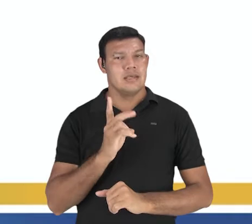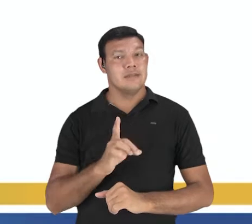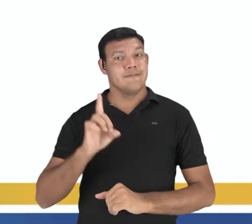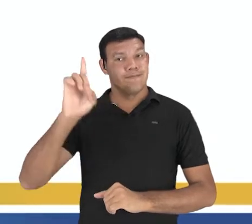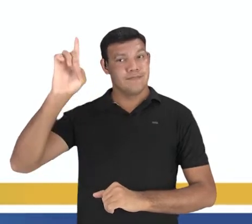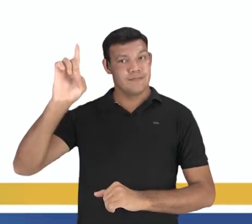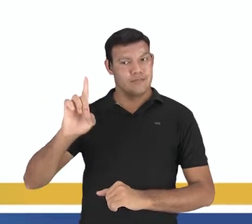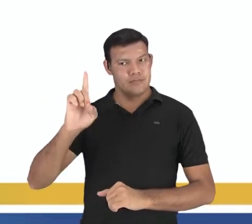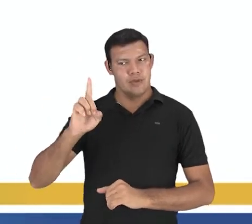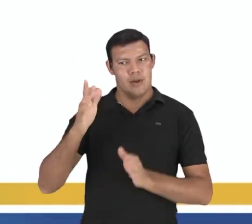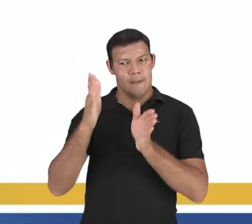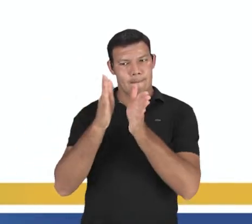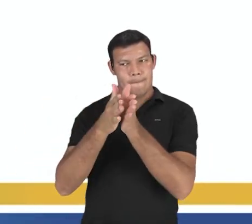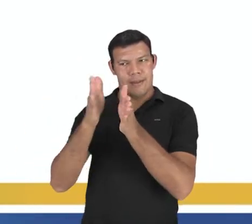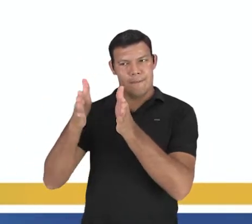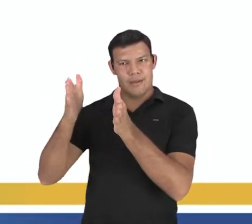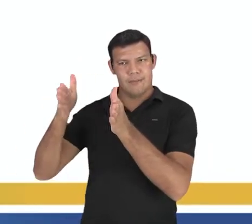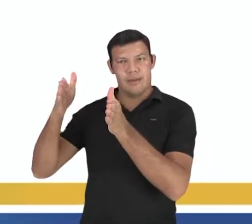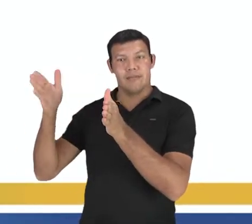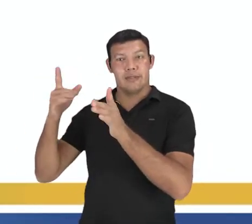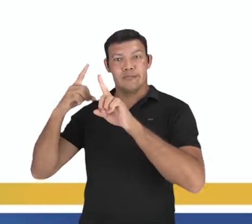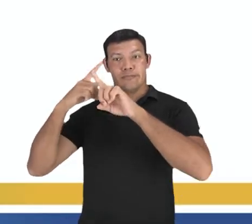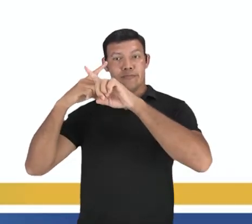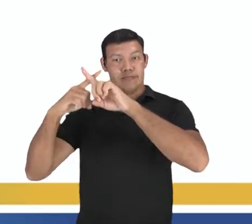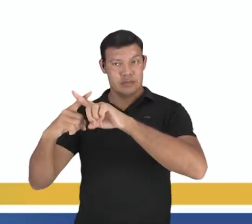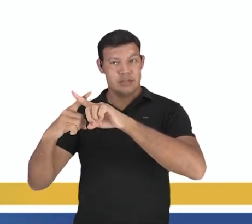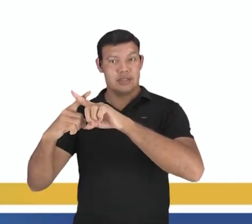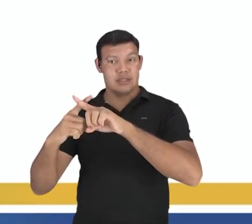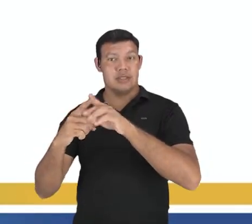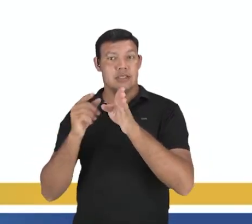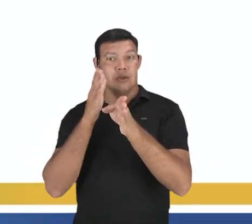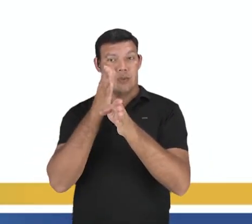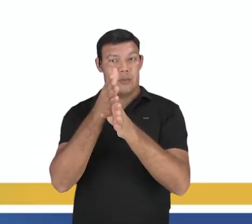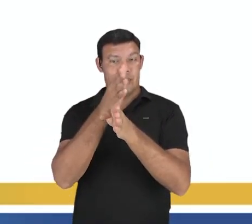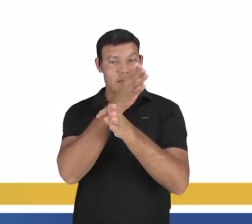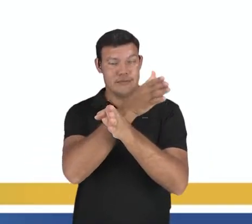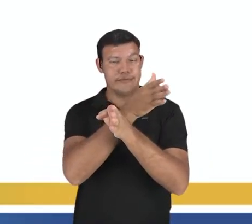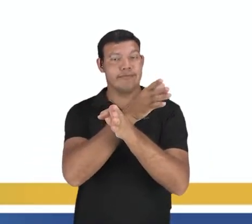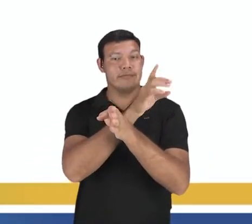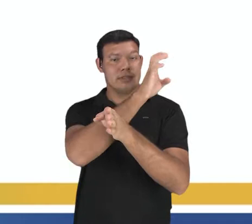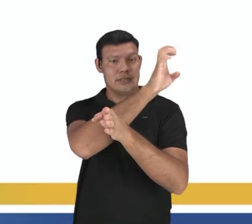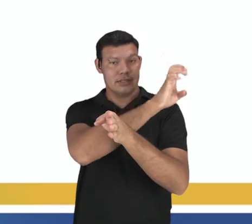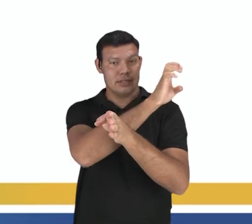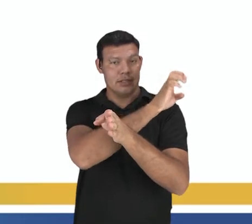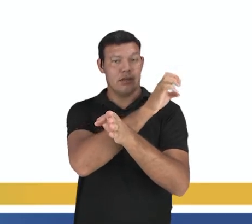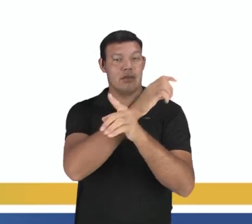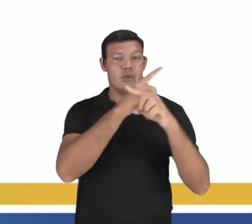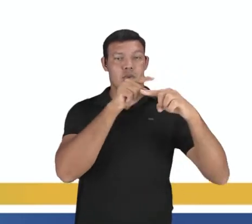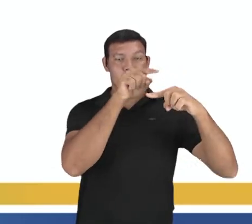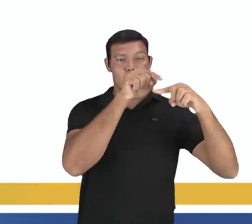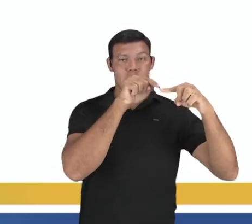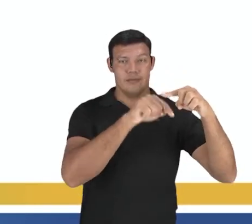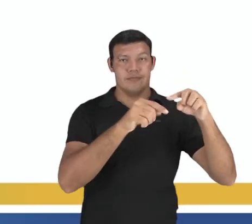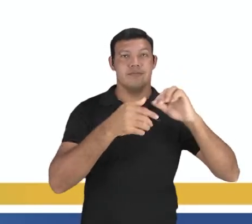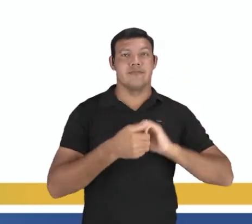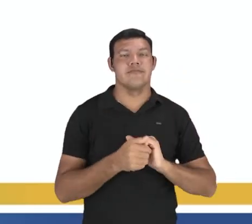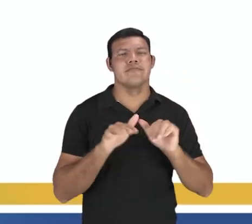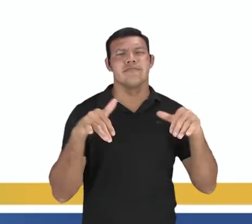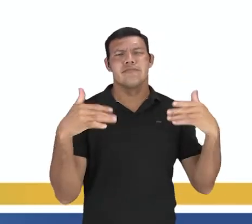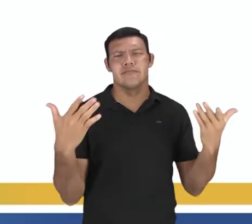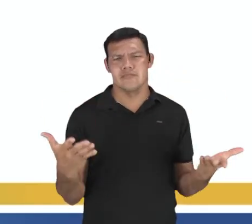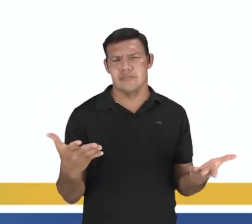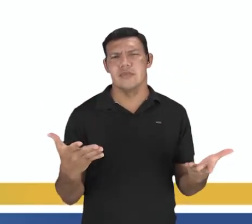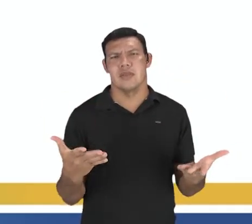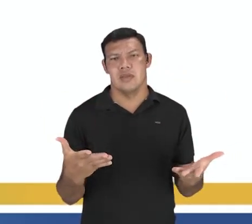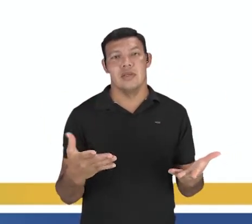para a direita Eu estou fazendo uma multiplicação e todas as vezes que eu estou usando para a esquerda estou fazendo uma divisão EA